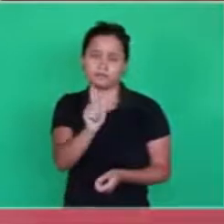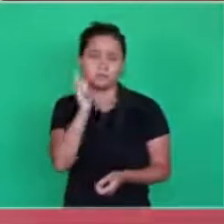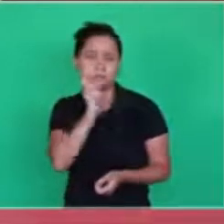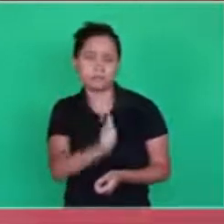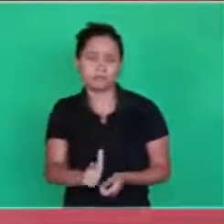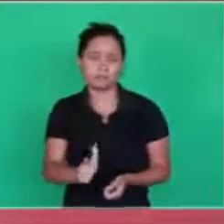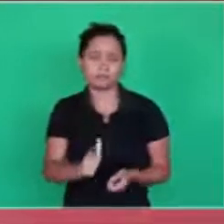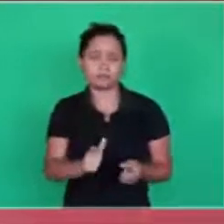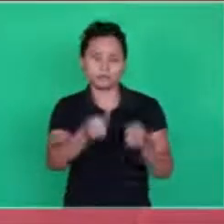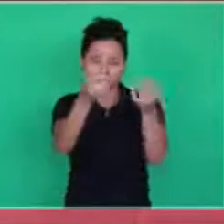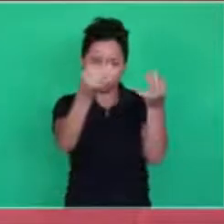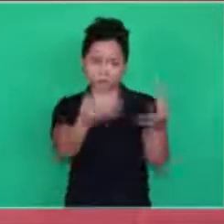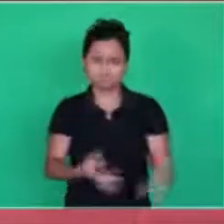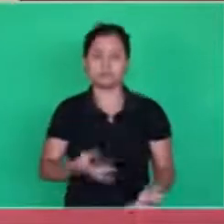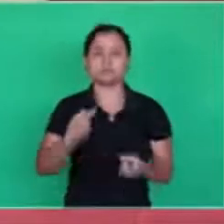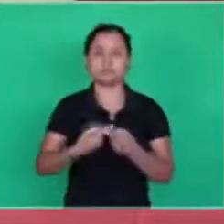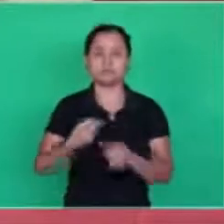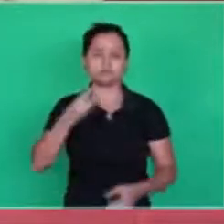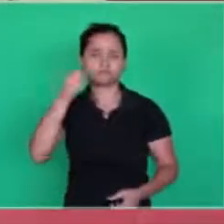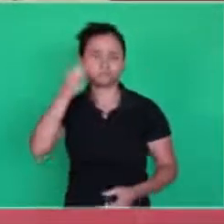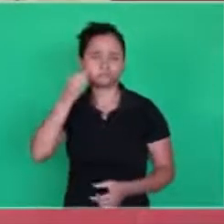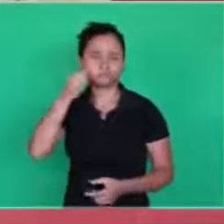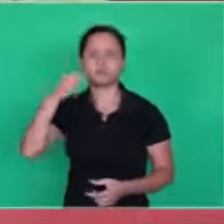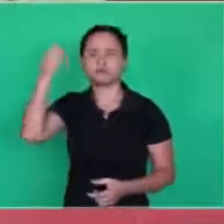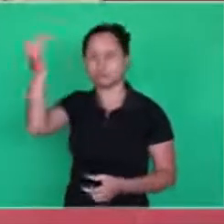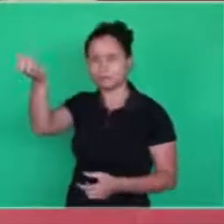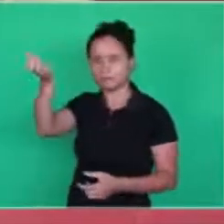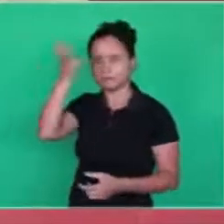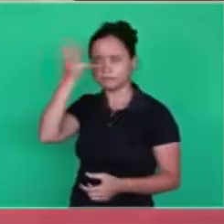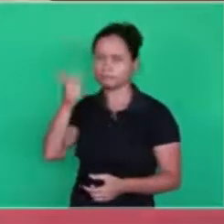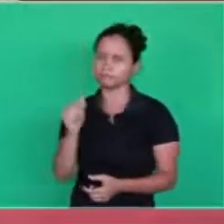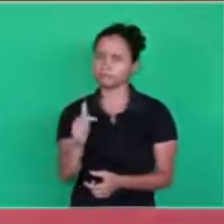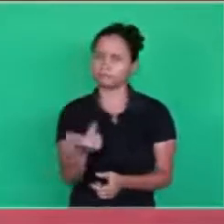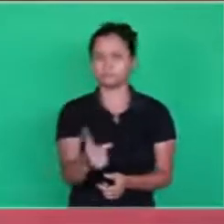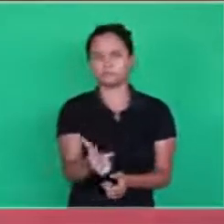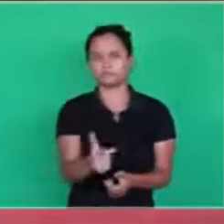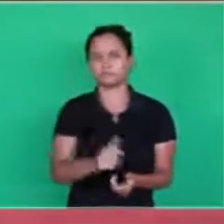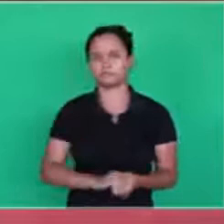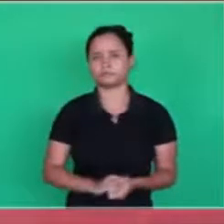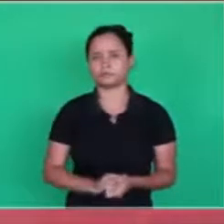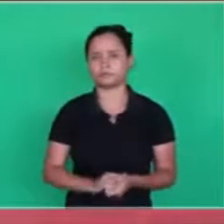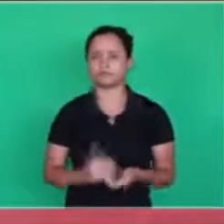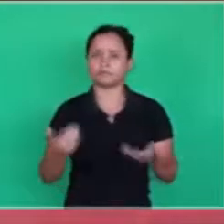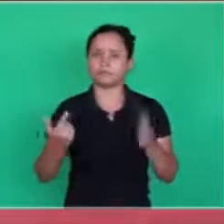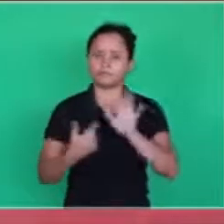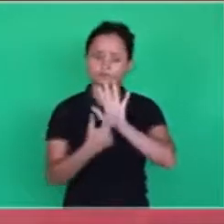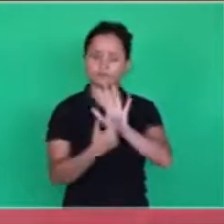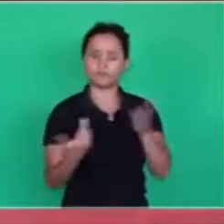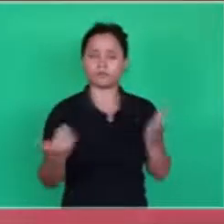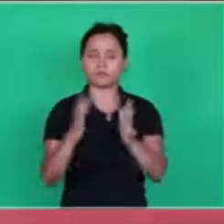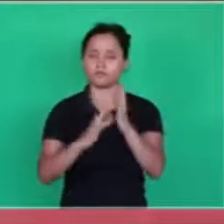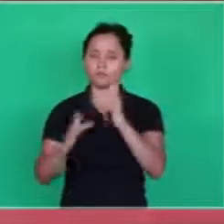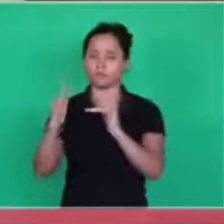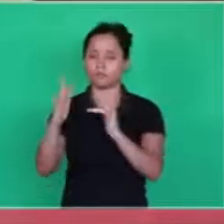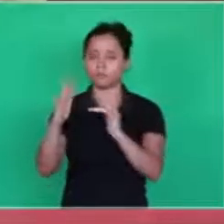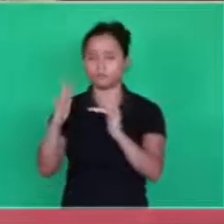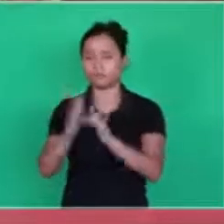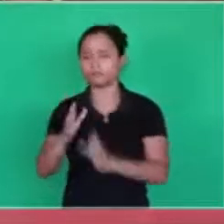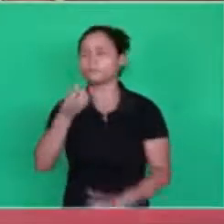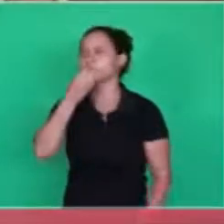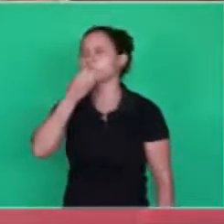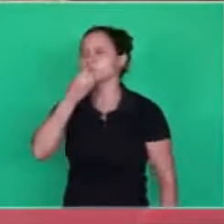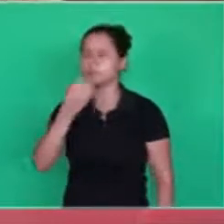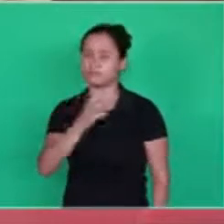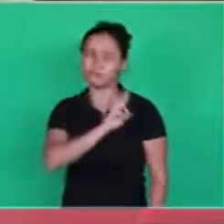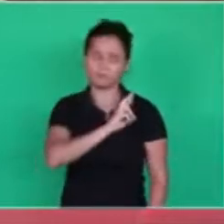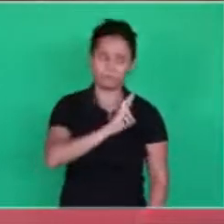da revelação. Então, Jesus, aí a religião pega, Jesus bonzinho, Jesus